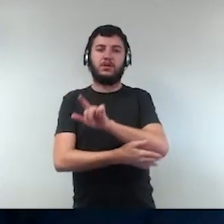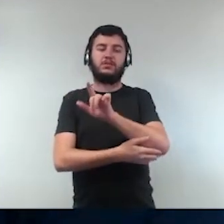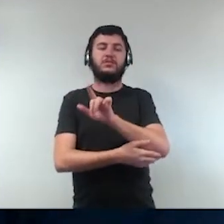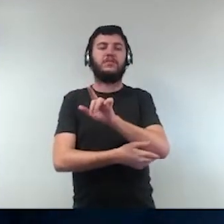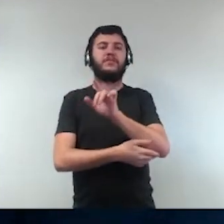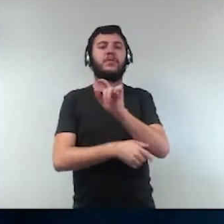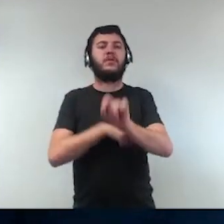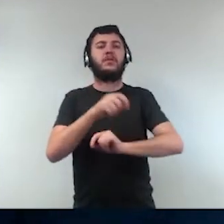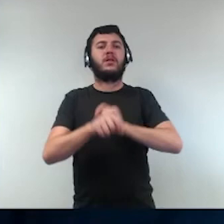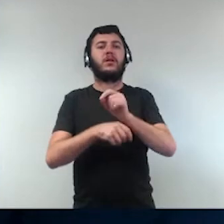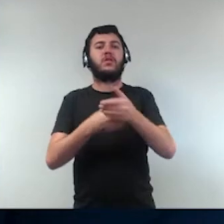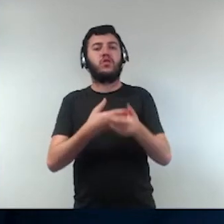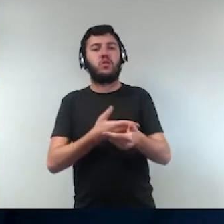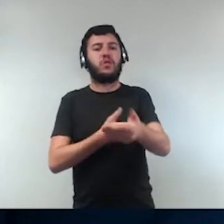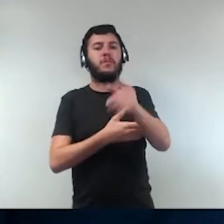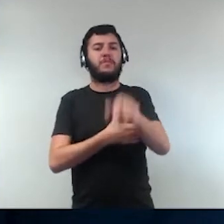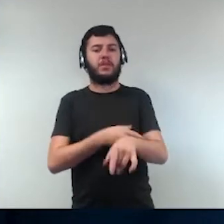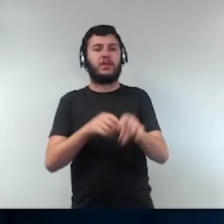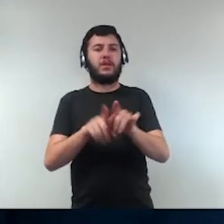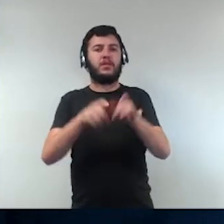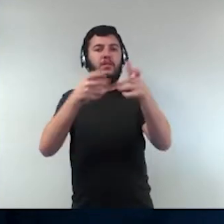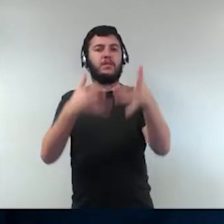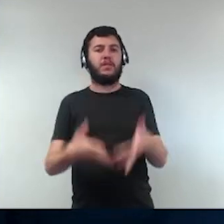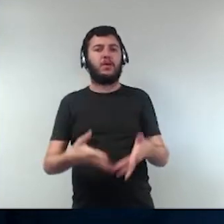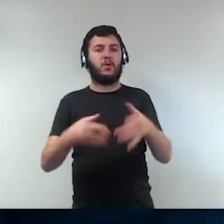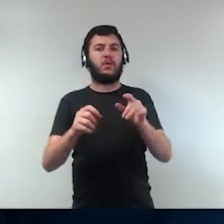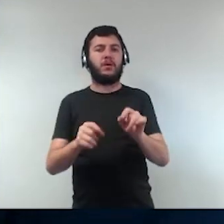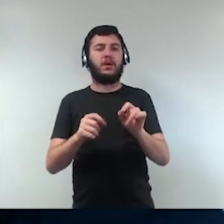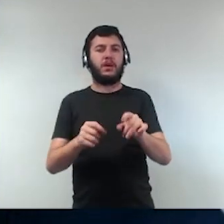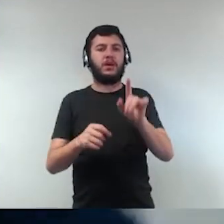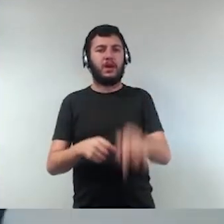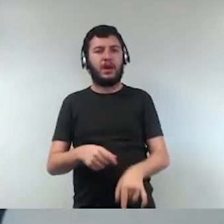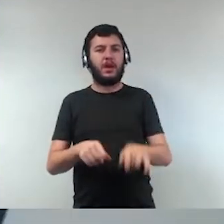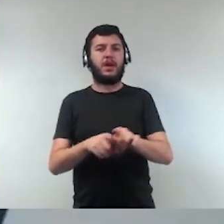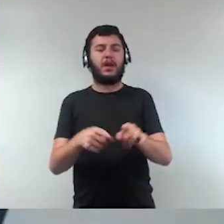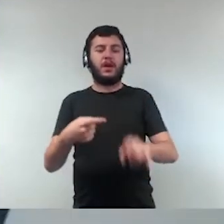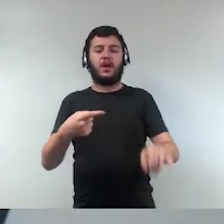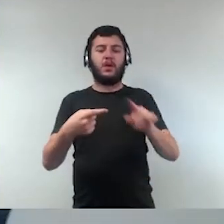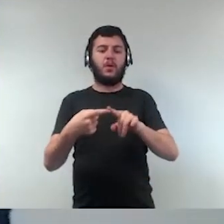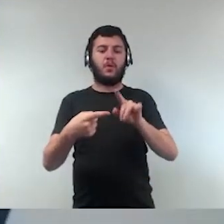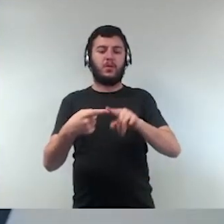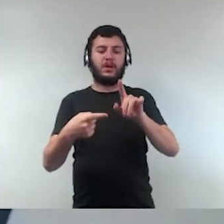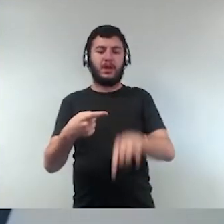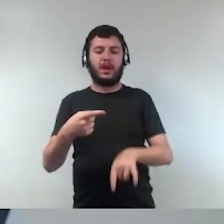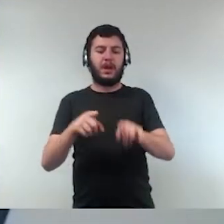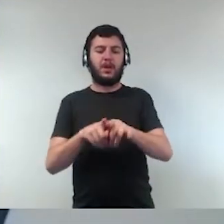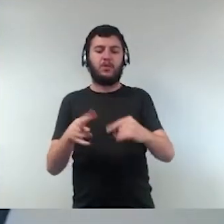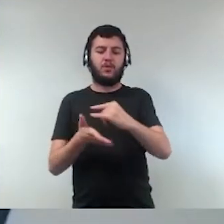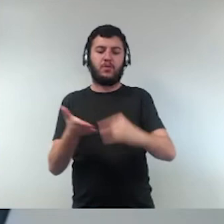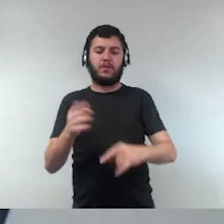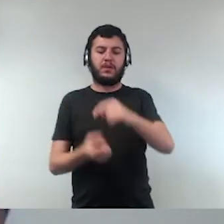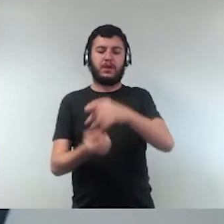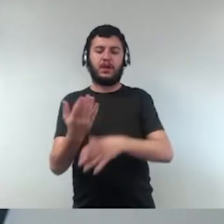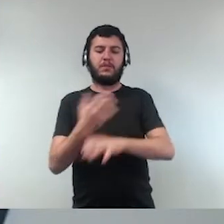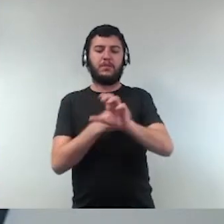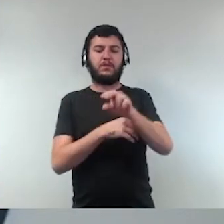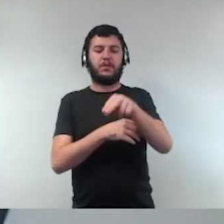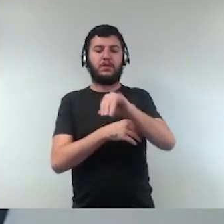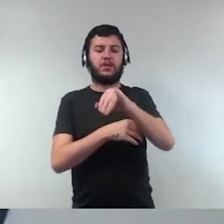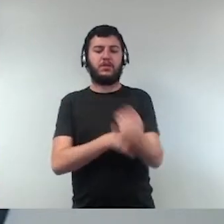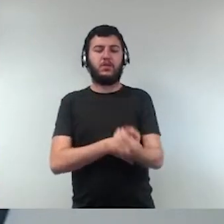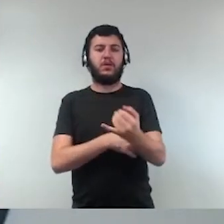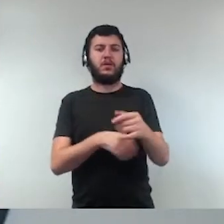aquela iniciativa, discorreu sobre aquela iniciativa do Conselho Nacional de Justiça, que com uma medida administrativa,